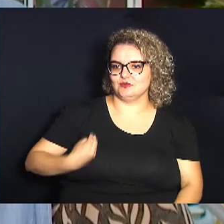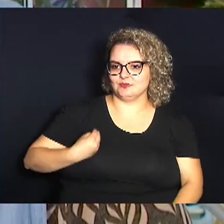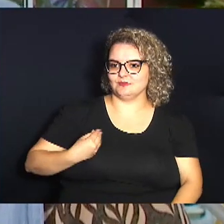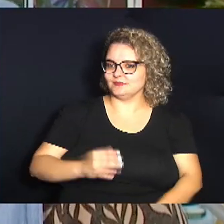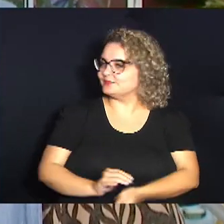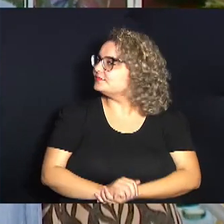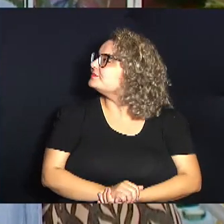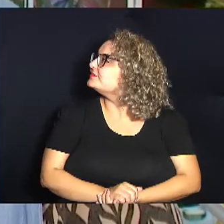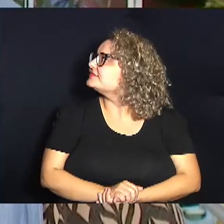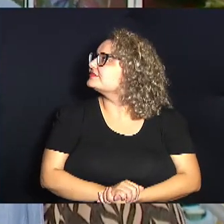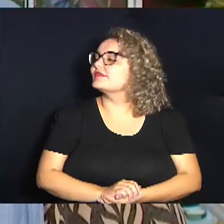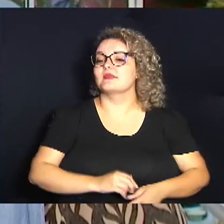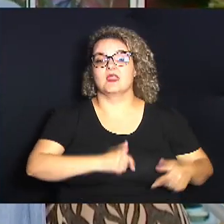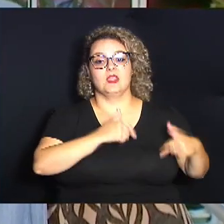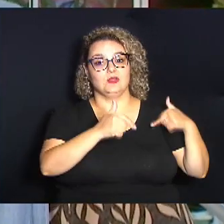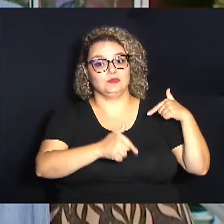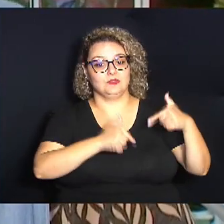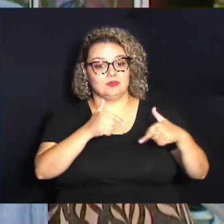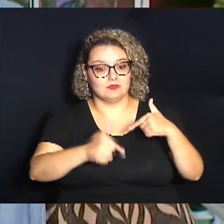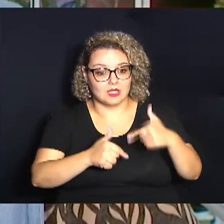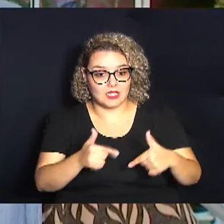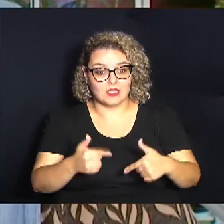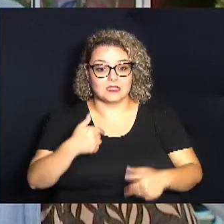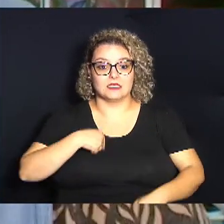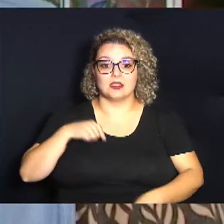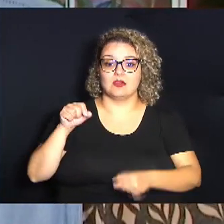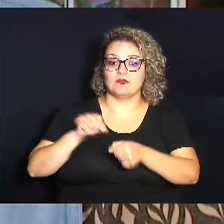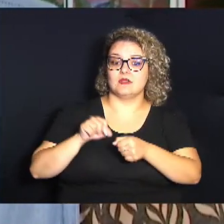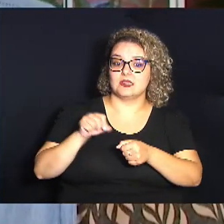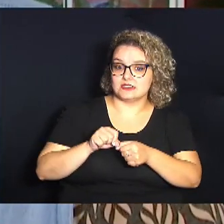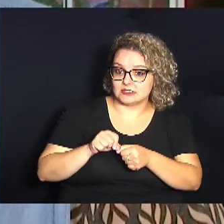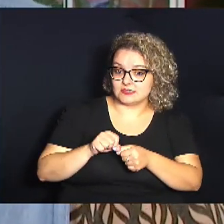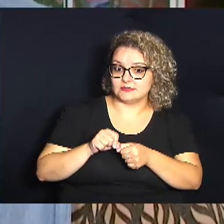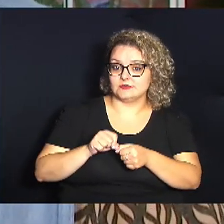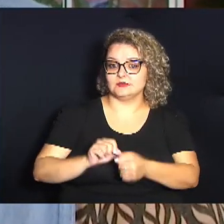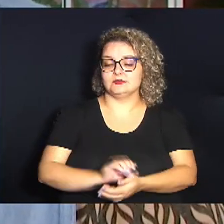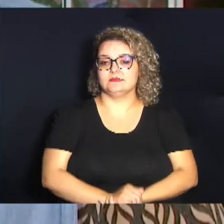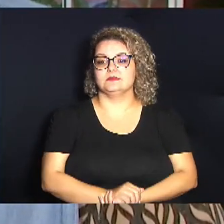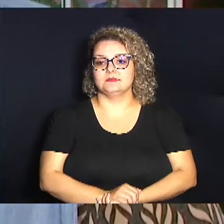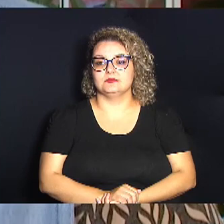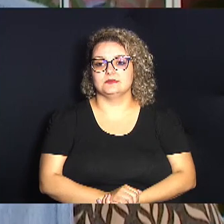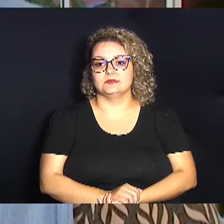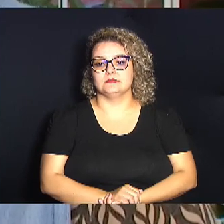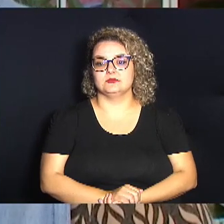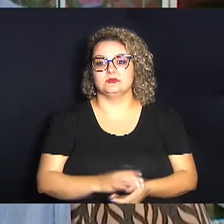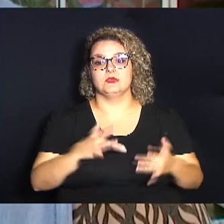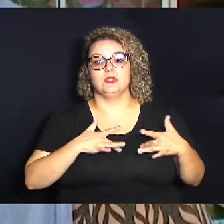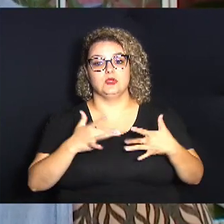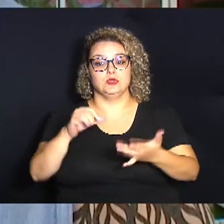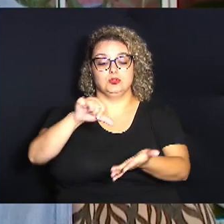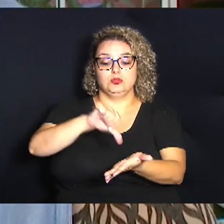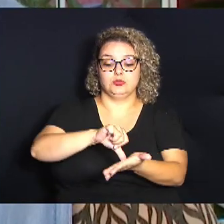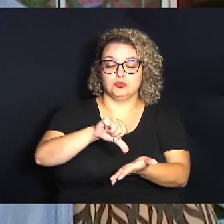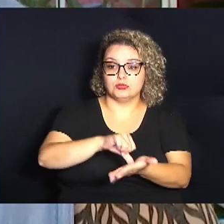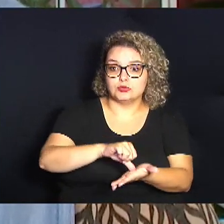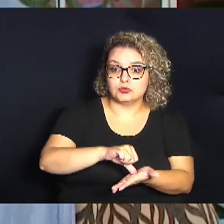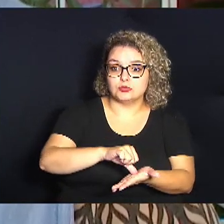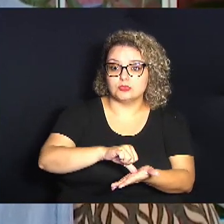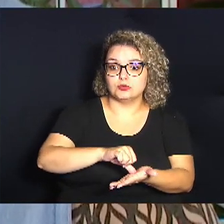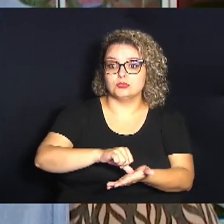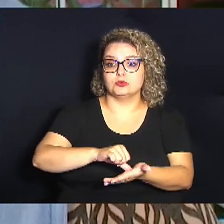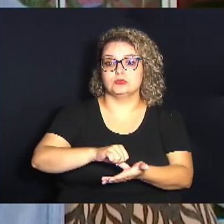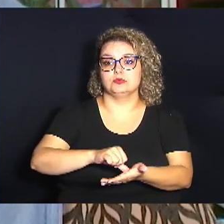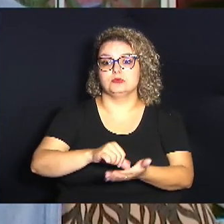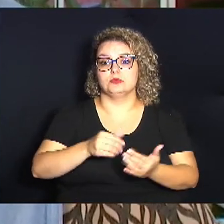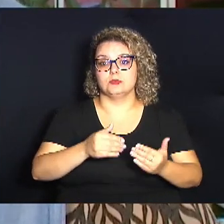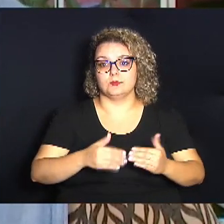ainda trabalhava e eu fui fazer uma doação. Coisas no núcleo que ficava na rua,